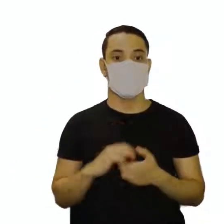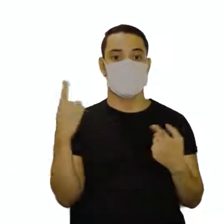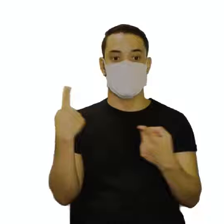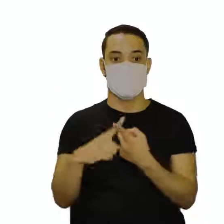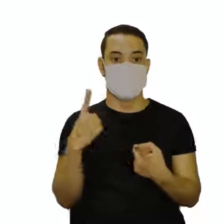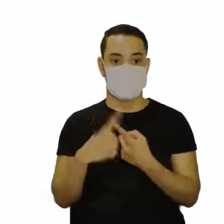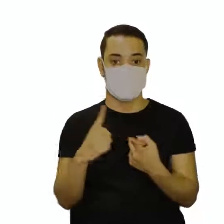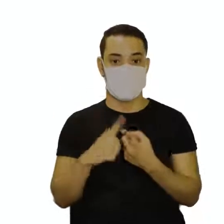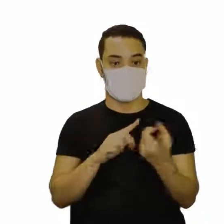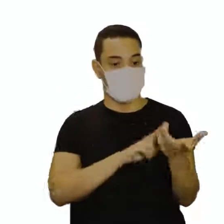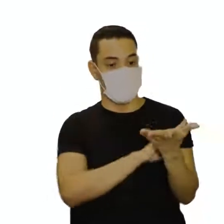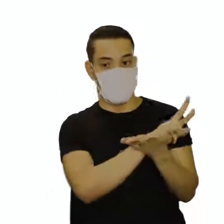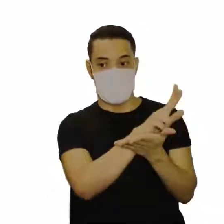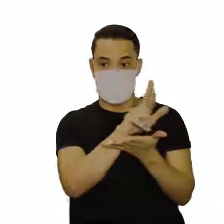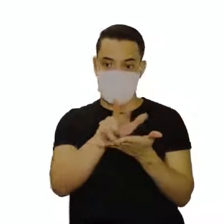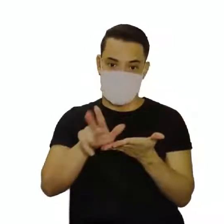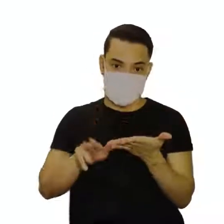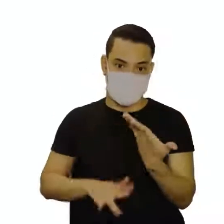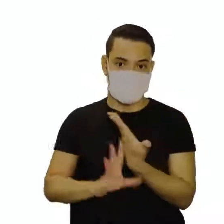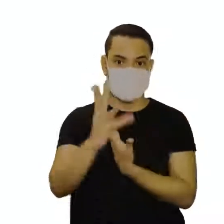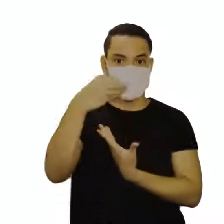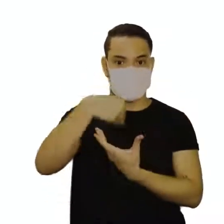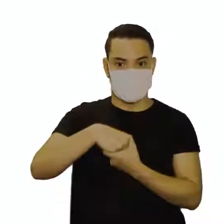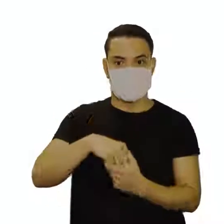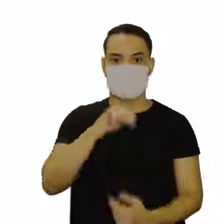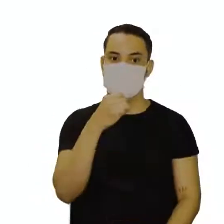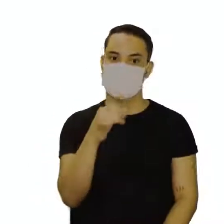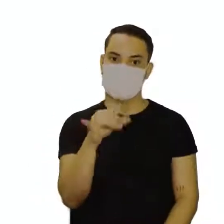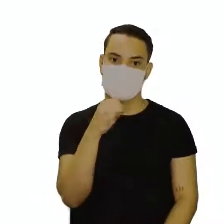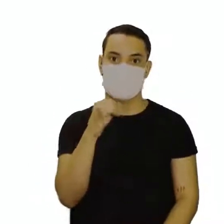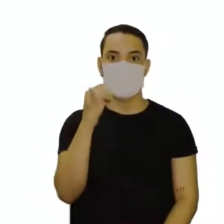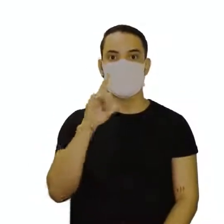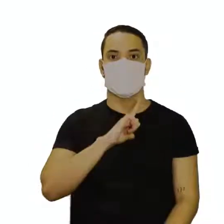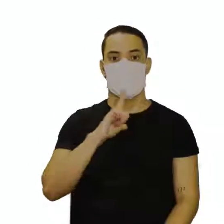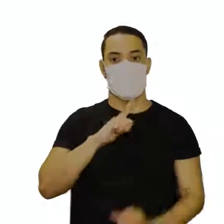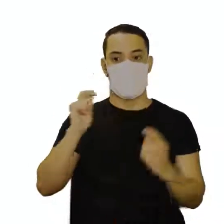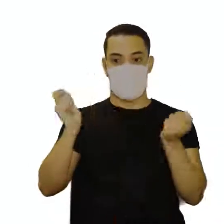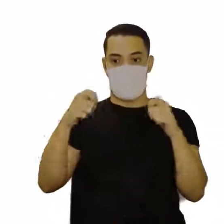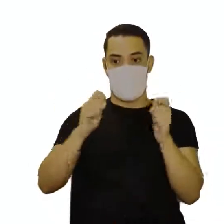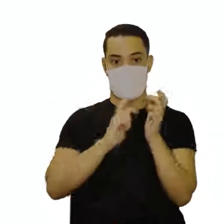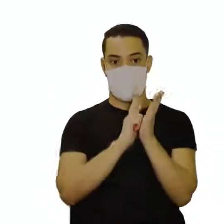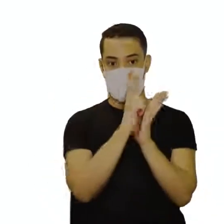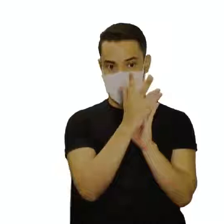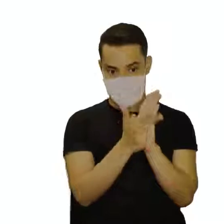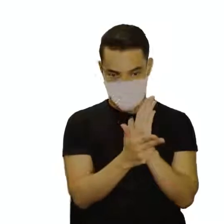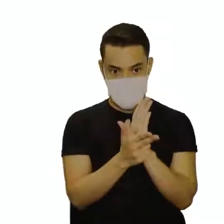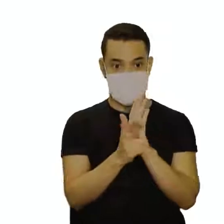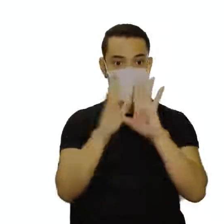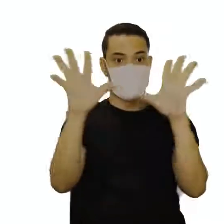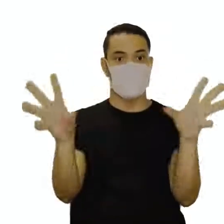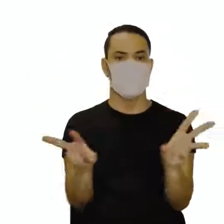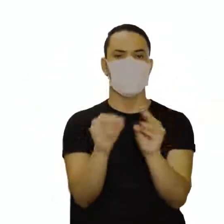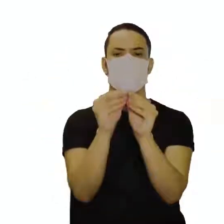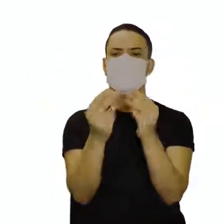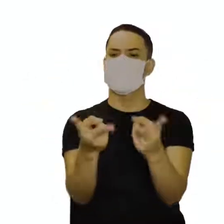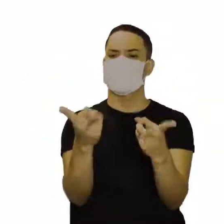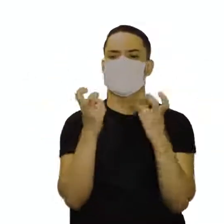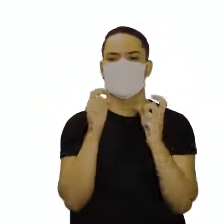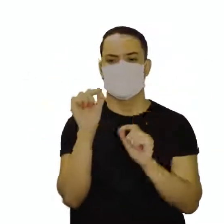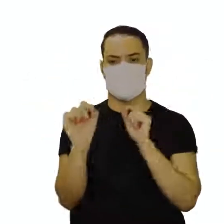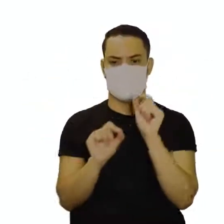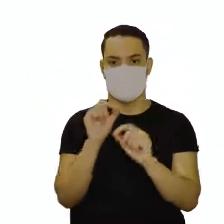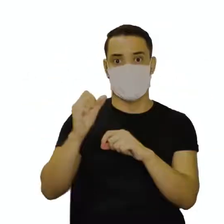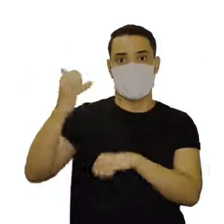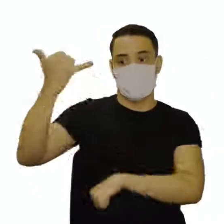várias intensidades de voltagens, várias diferenças de potenciais diferentes, né? Contudo, percebeu que